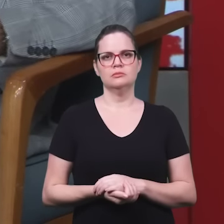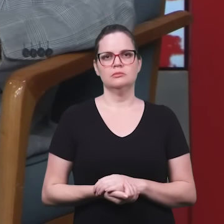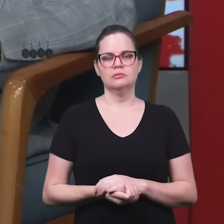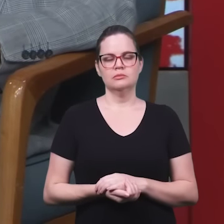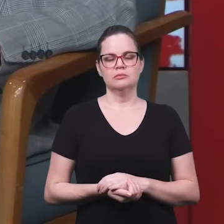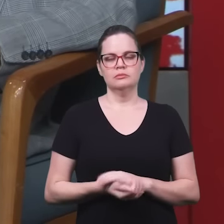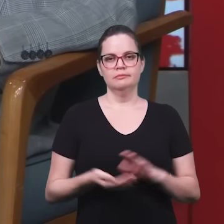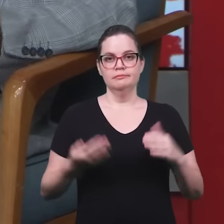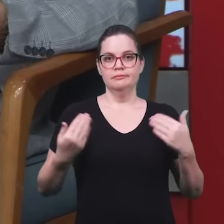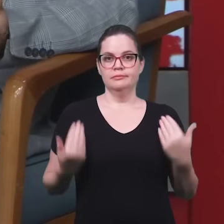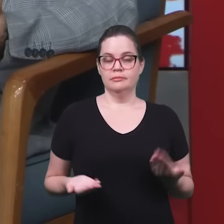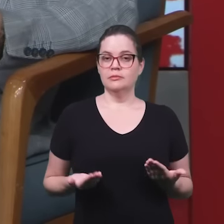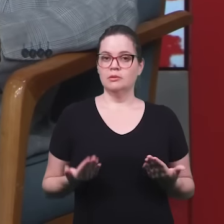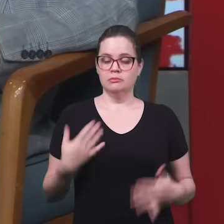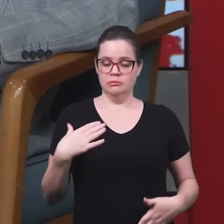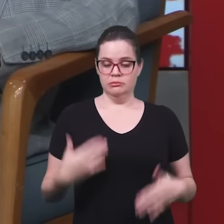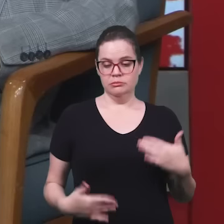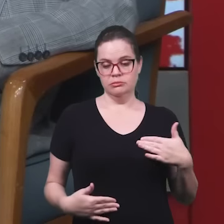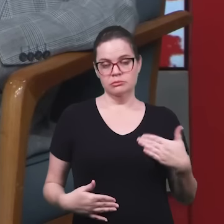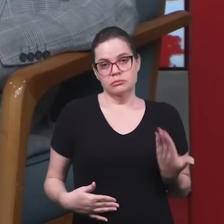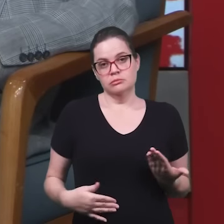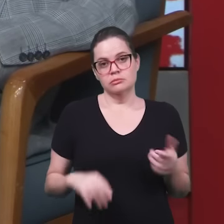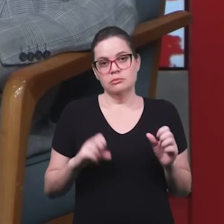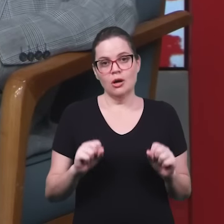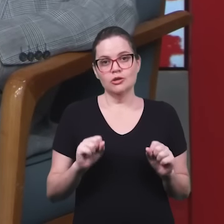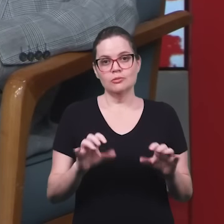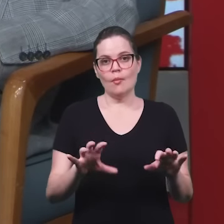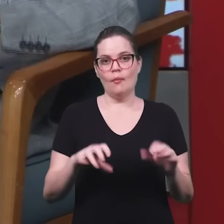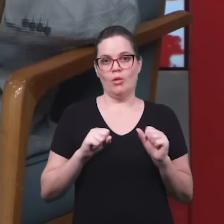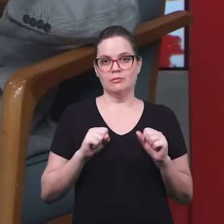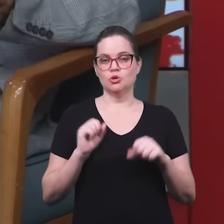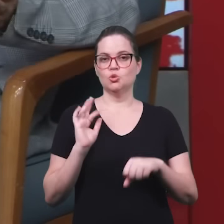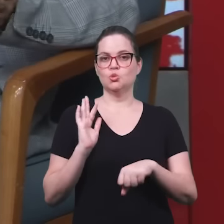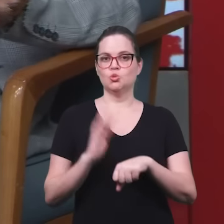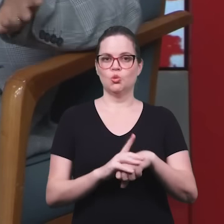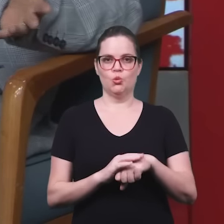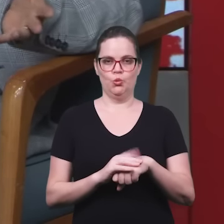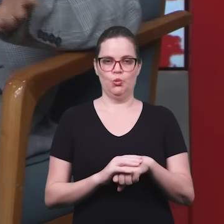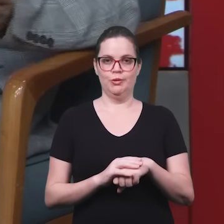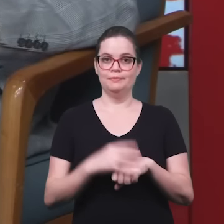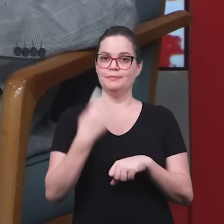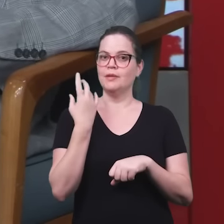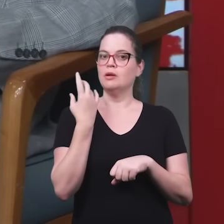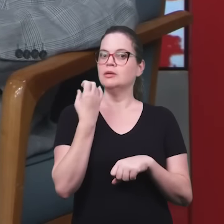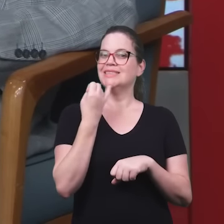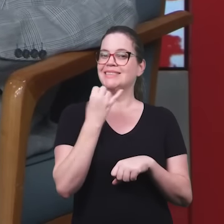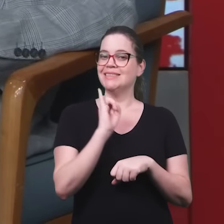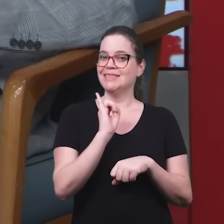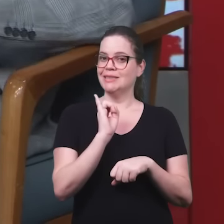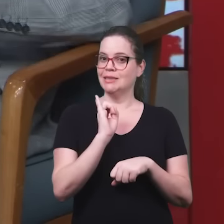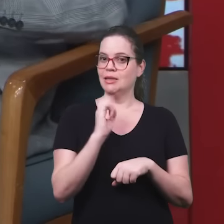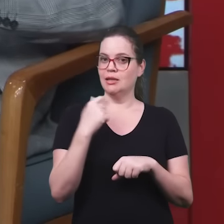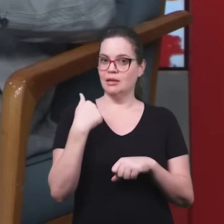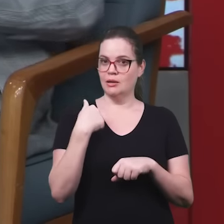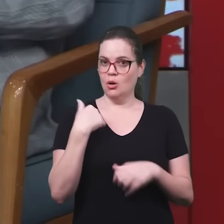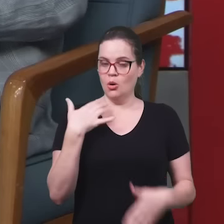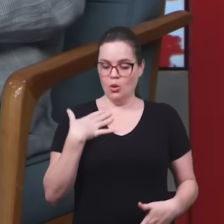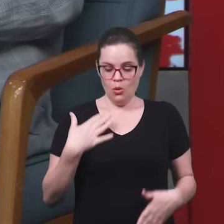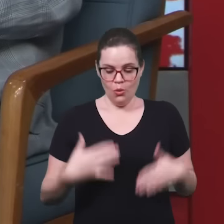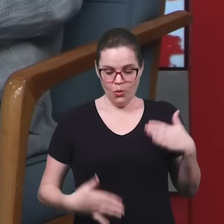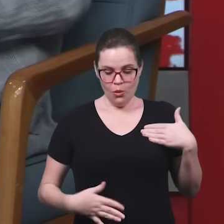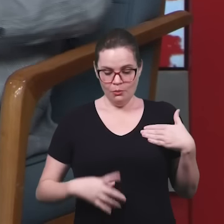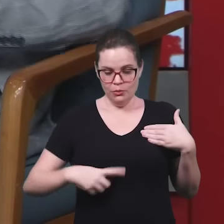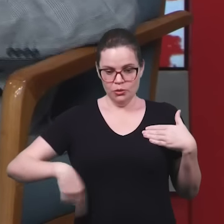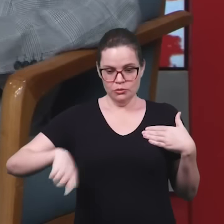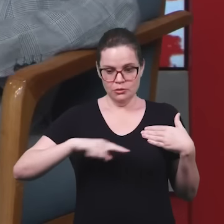dizer que o corpo pode adoecer. Então, se o corpo humano pode adoecer, e se o apóstolo